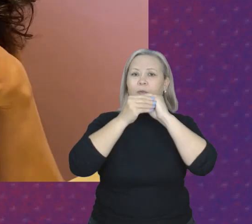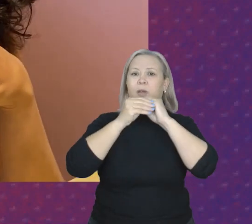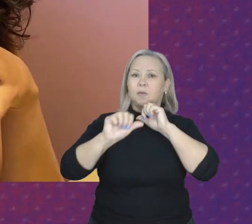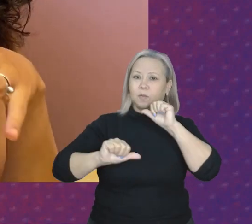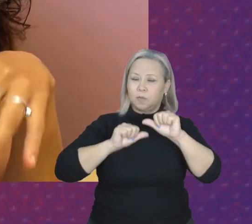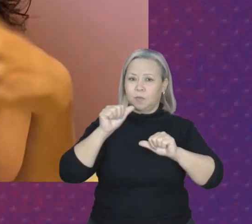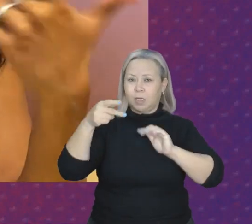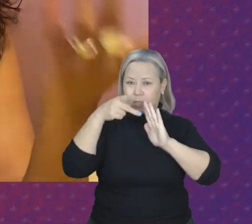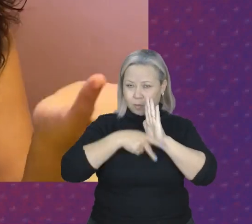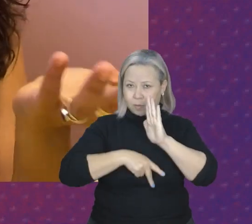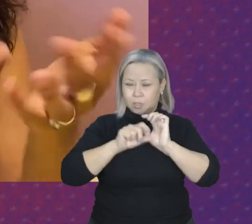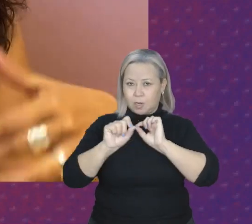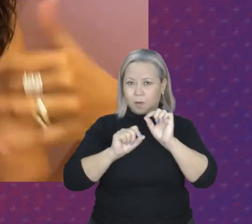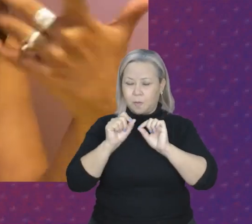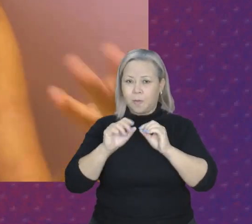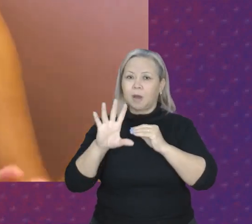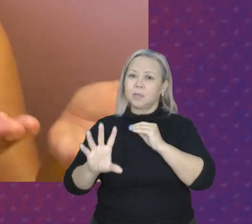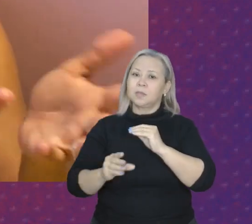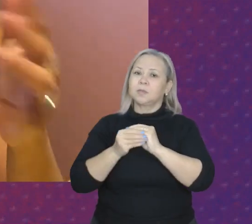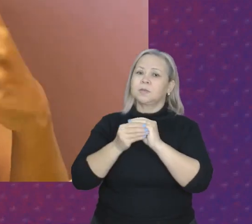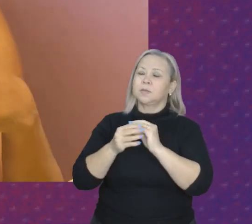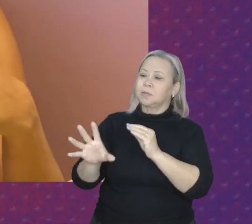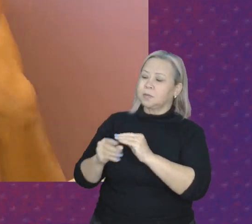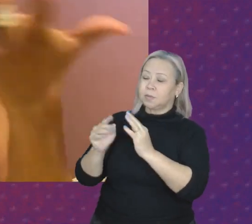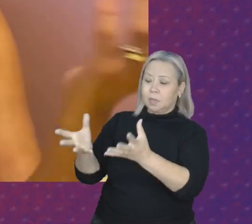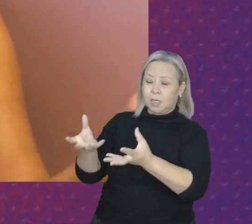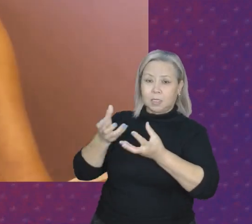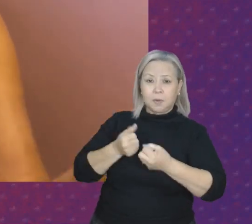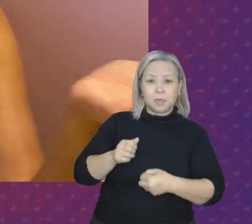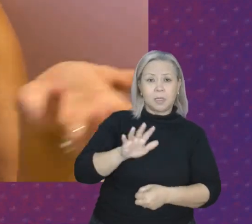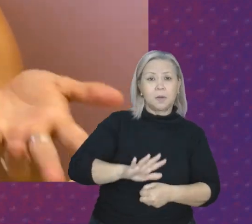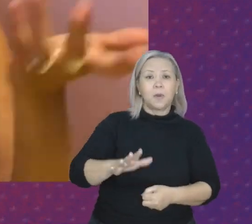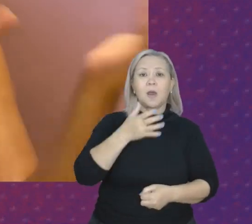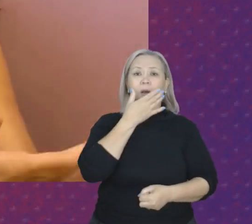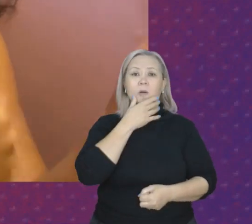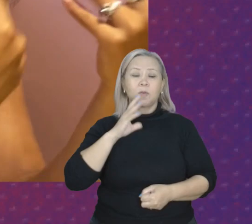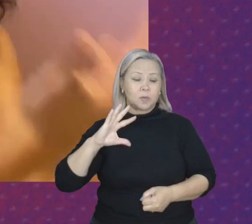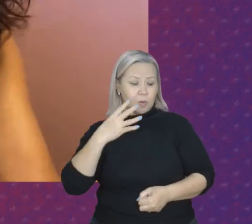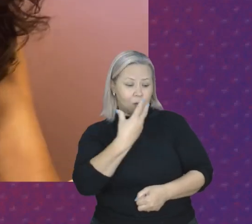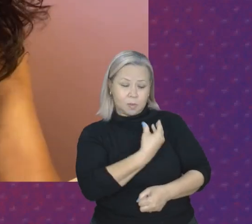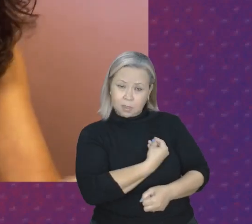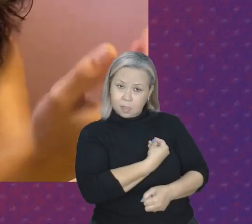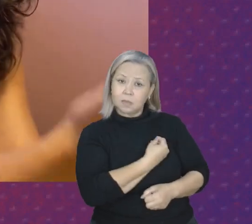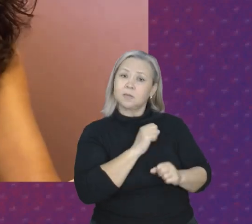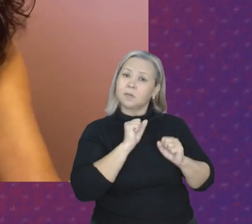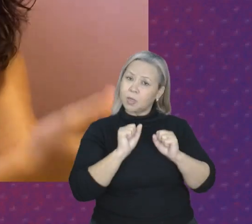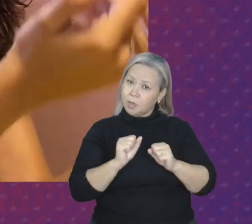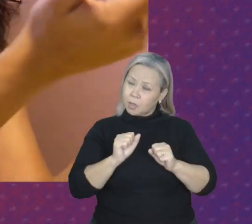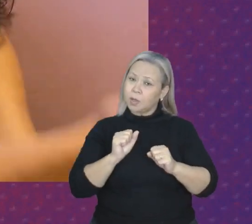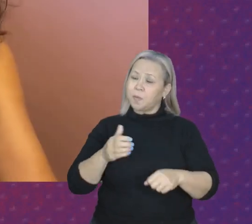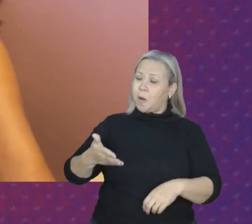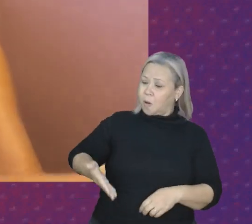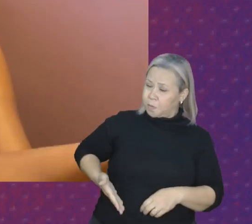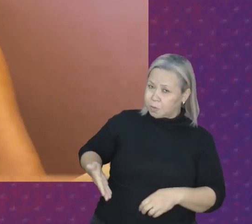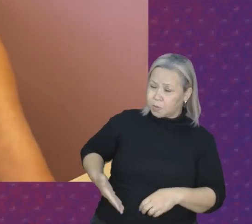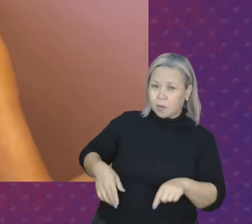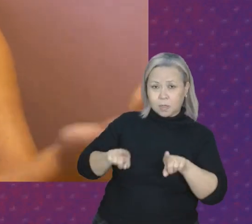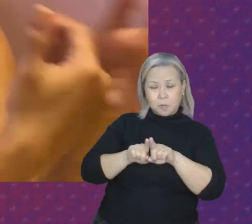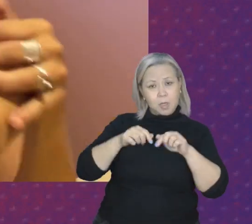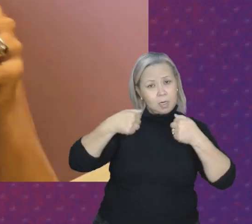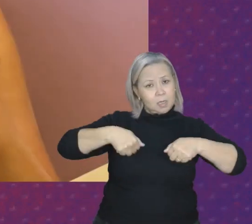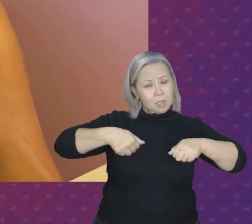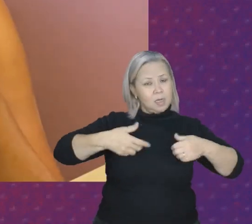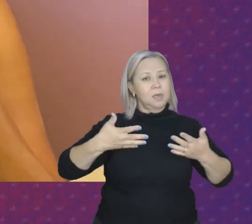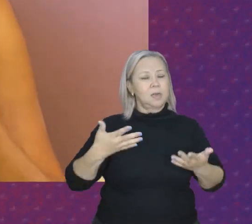projeto para englobar também, acolher também os homens trans que por vezes podem também menstruar e necessitar,